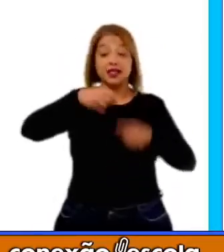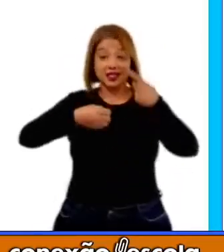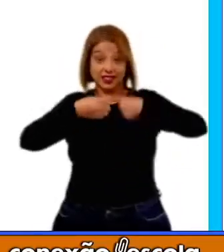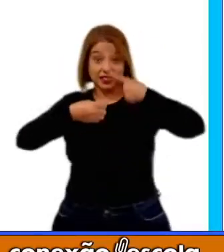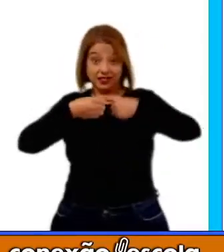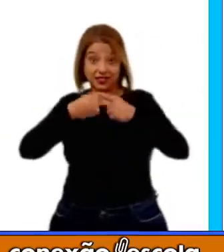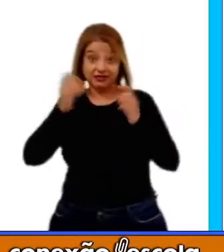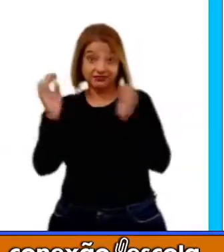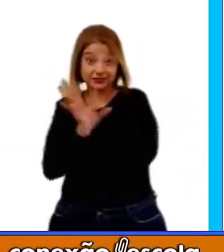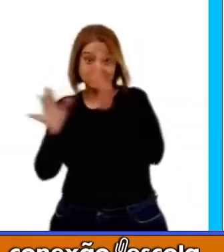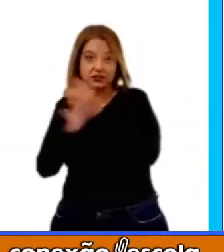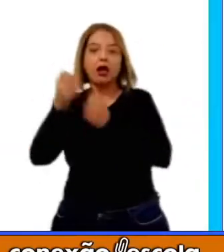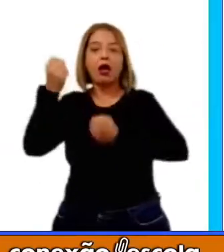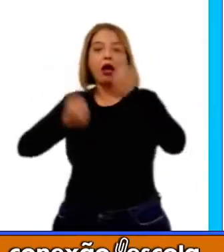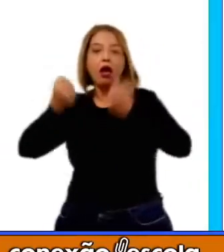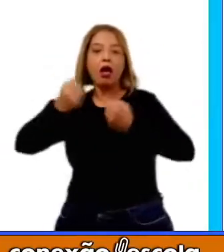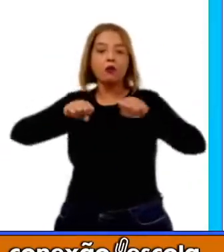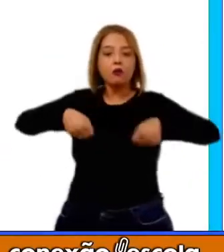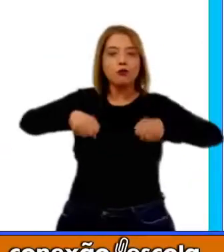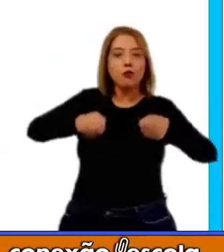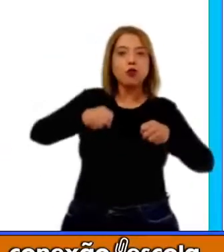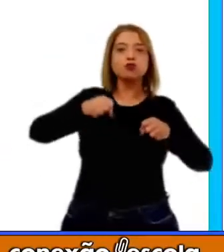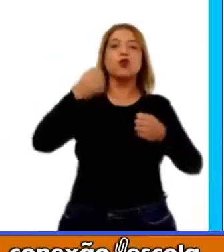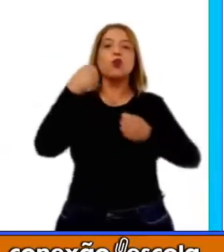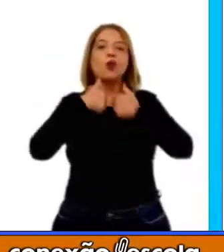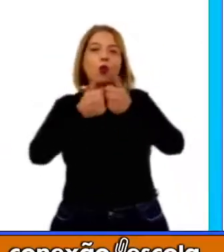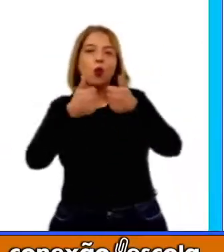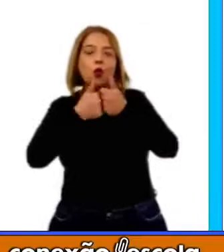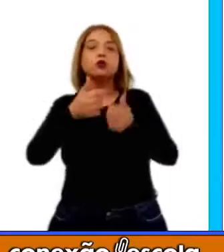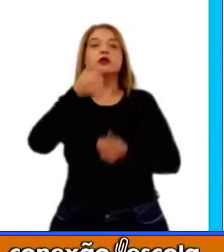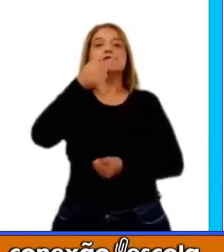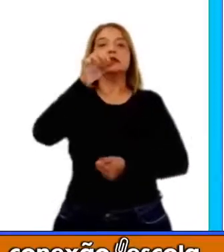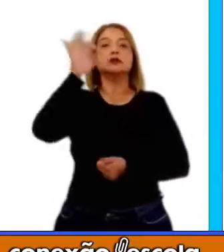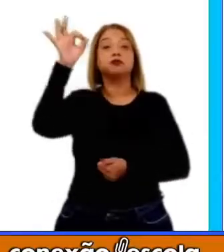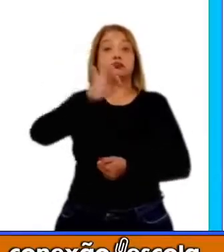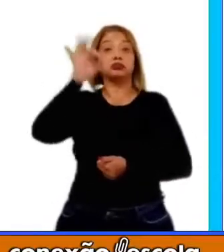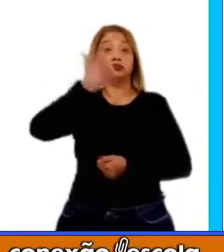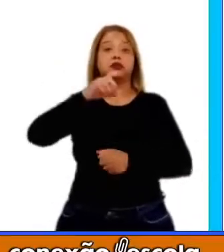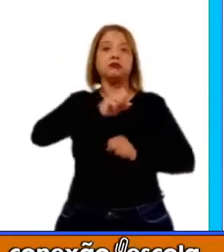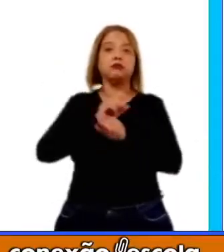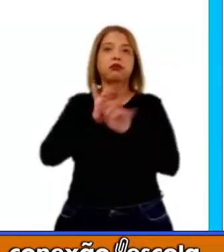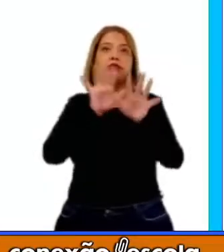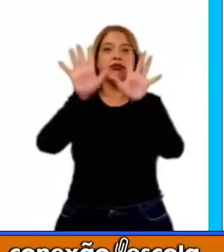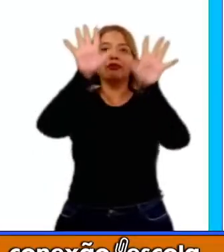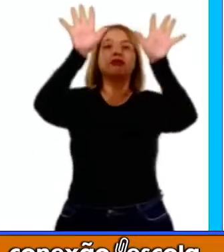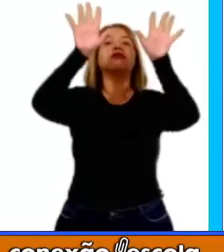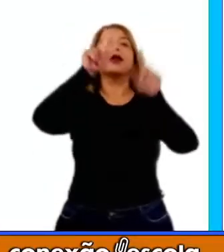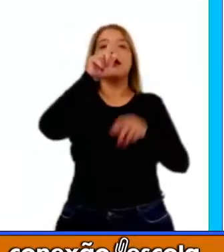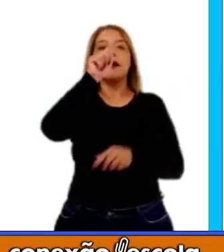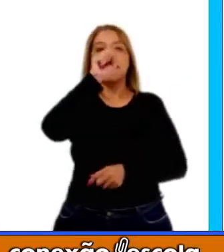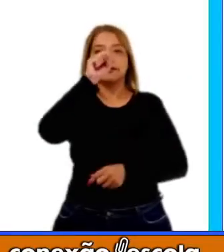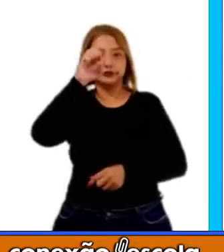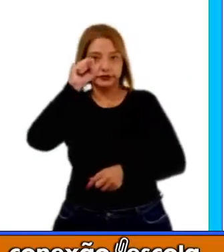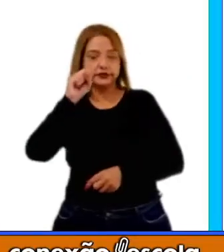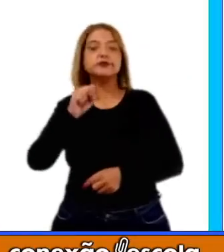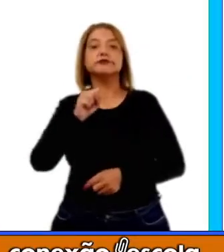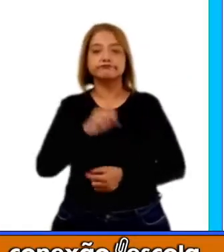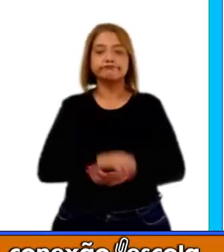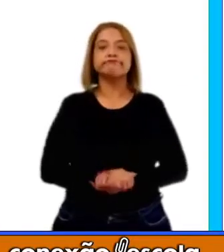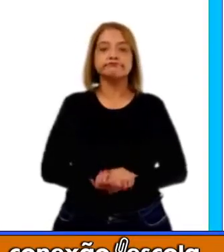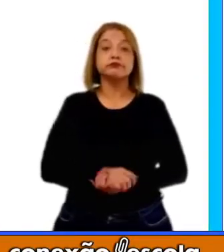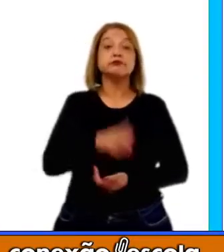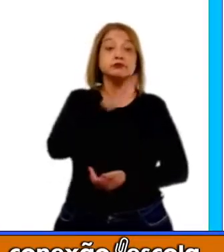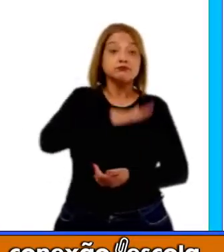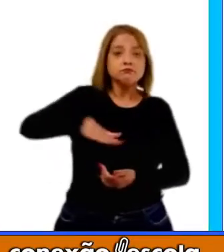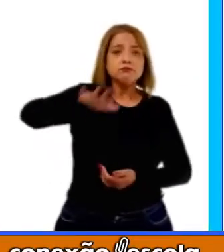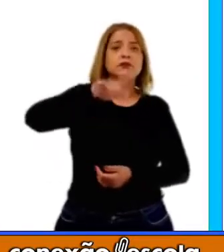motos e os ônibus representam até 70% da emissão de gases de efeito estufa. O WWF tem um ranking dos